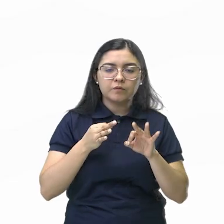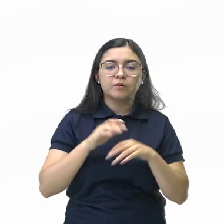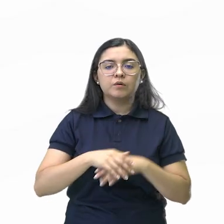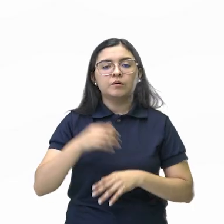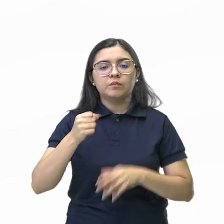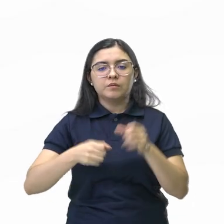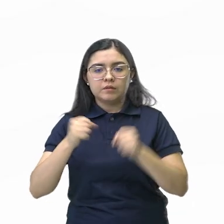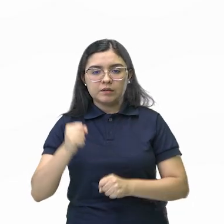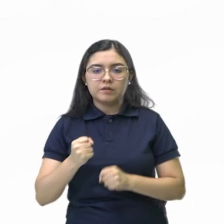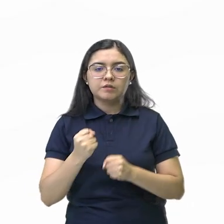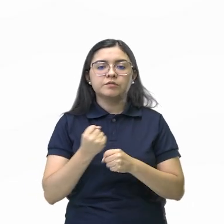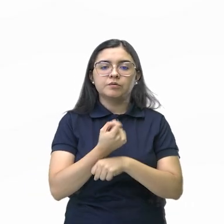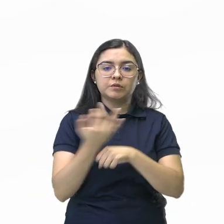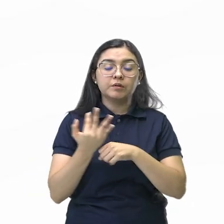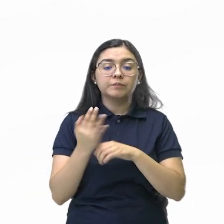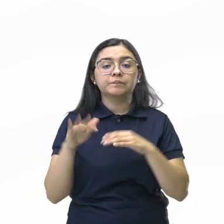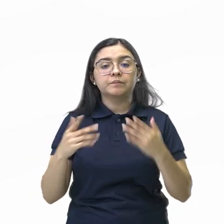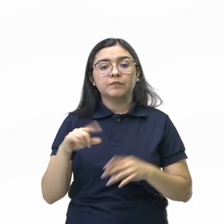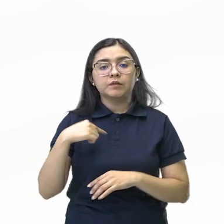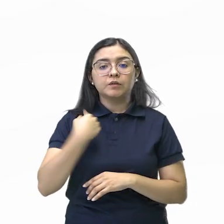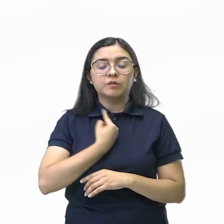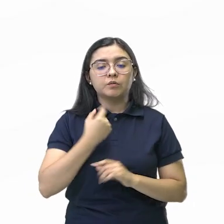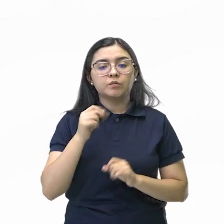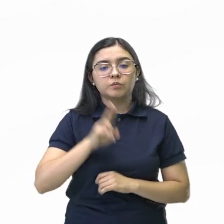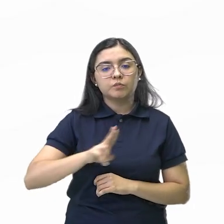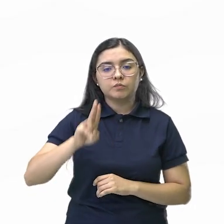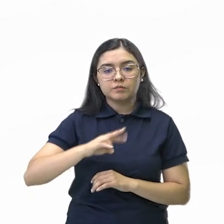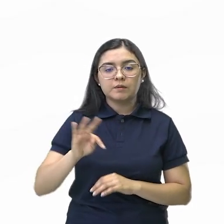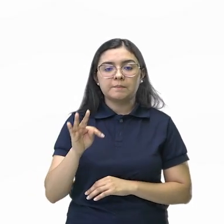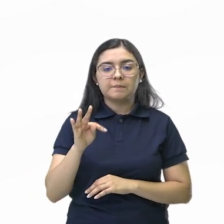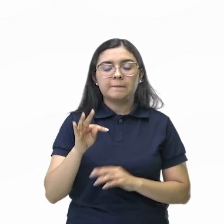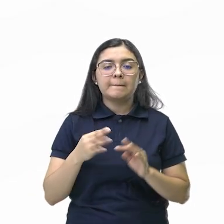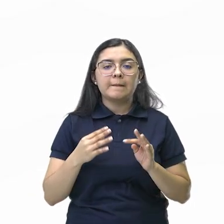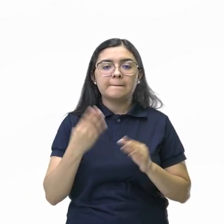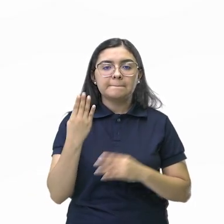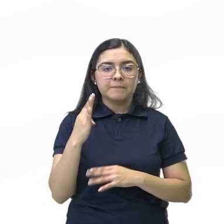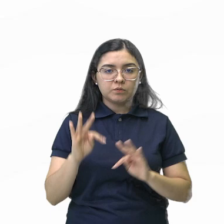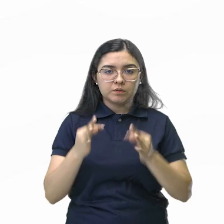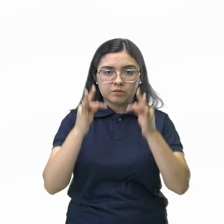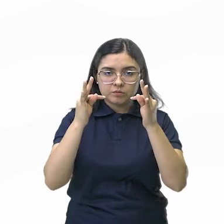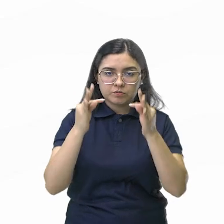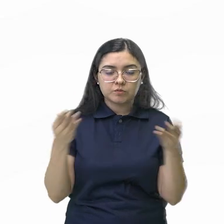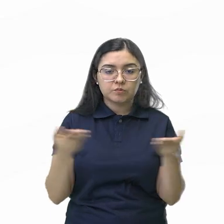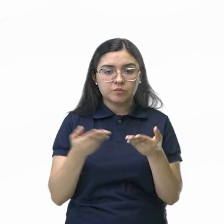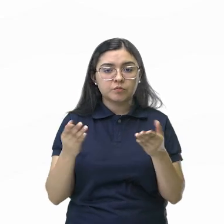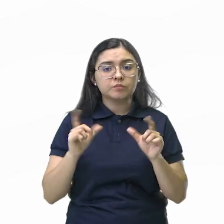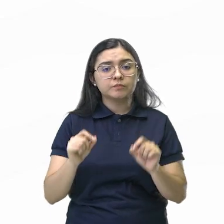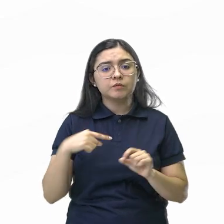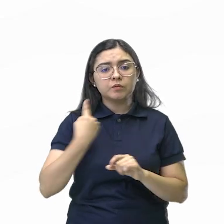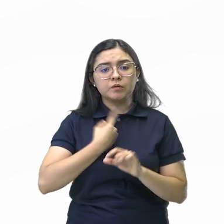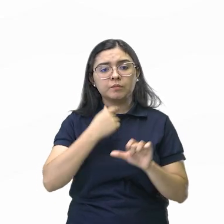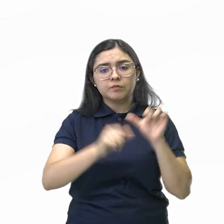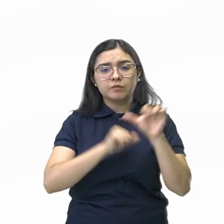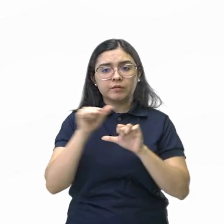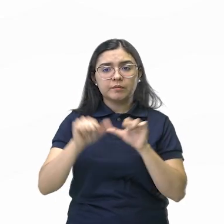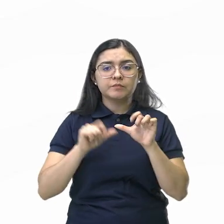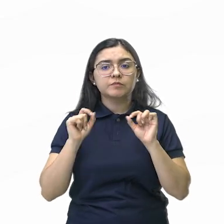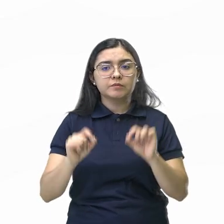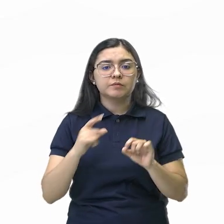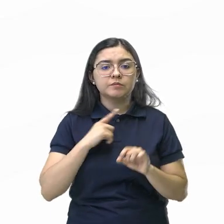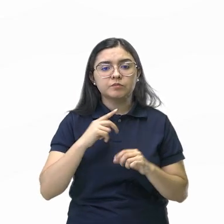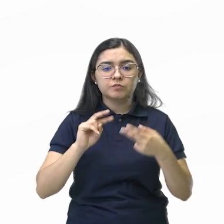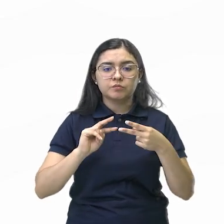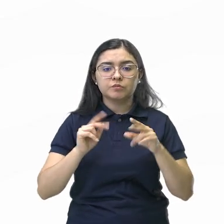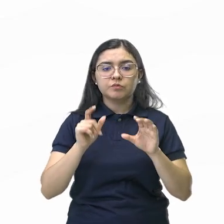trigo, né? E quando a gente faz o uso da biotecnologia moderna, é quando a gente modifica diretamente